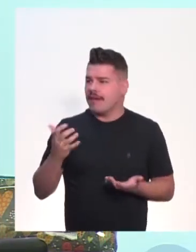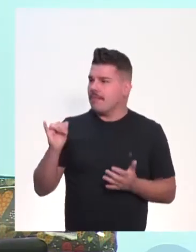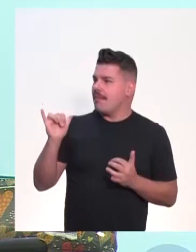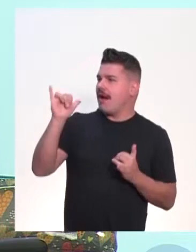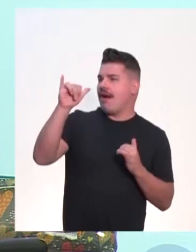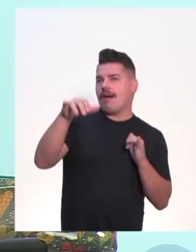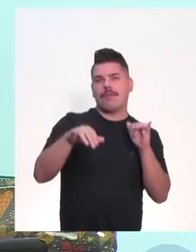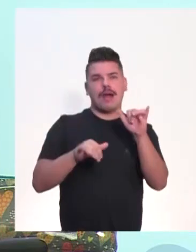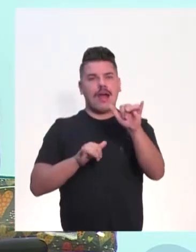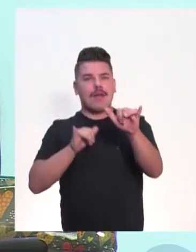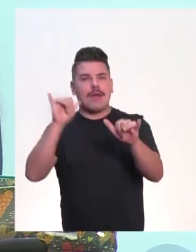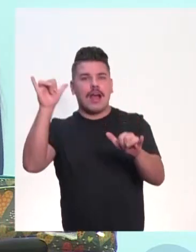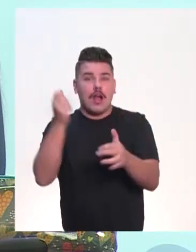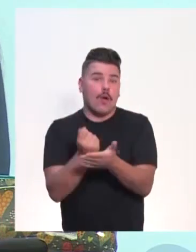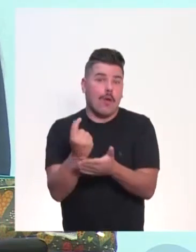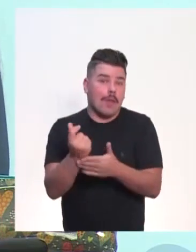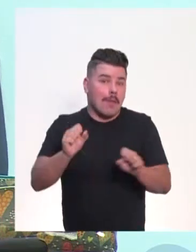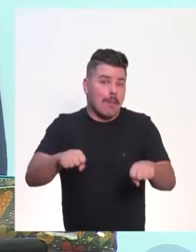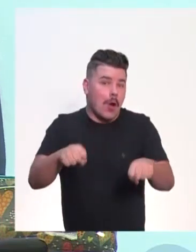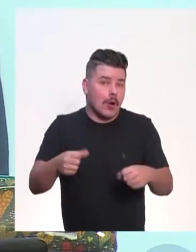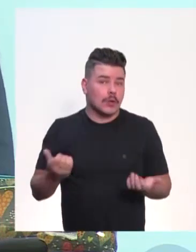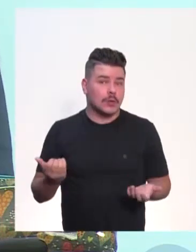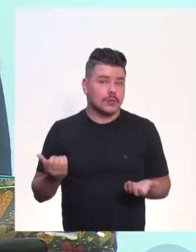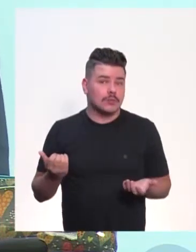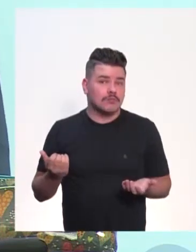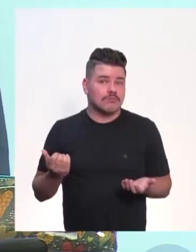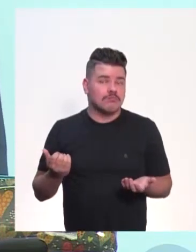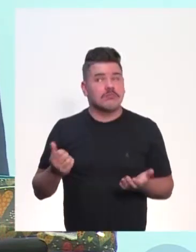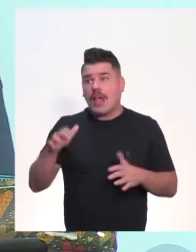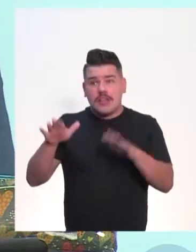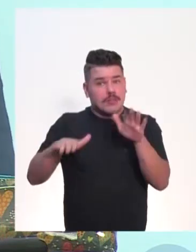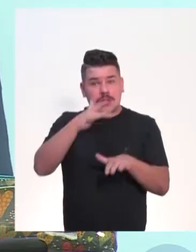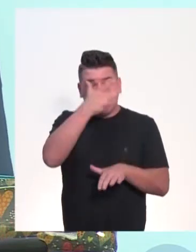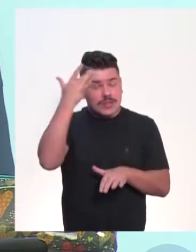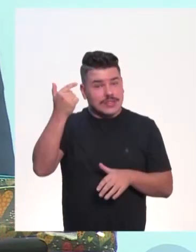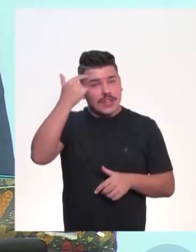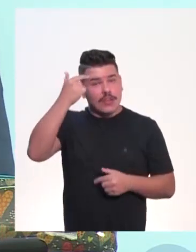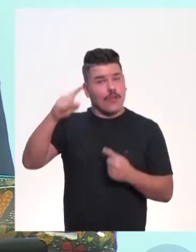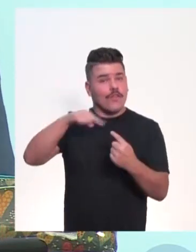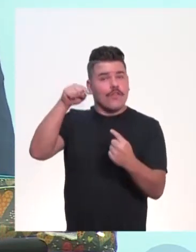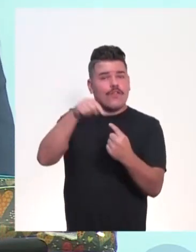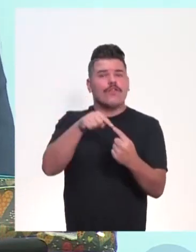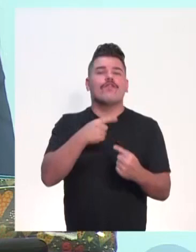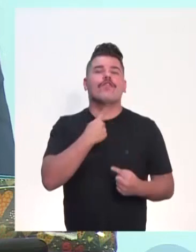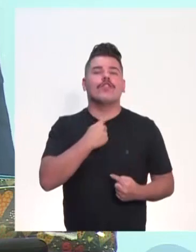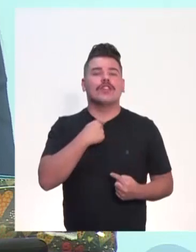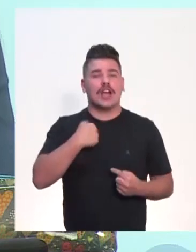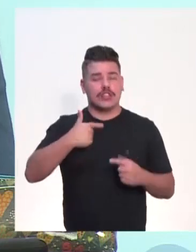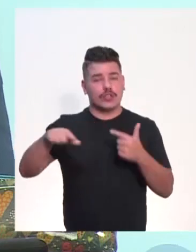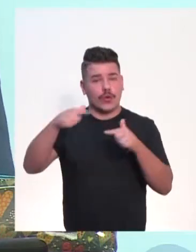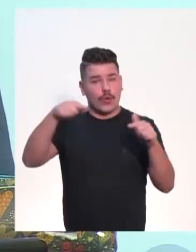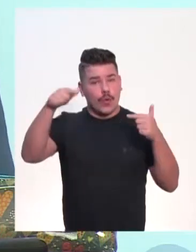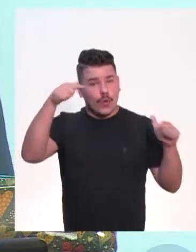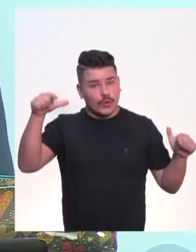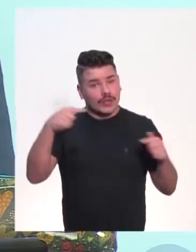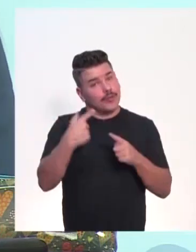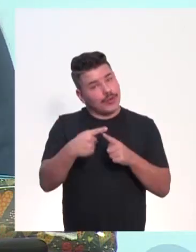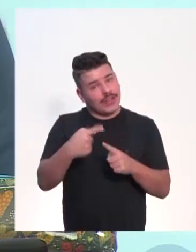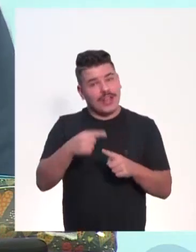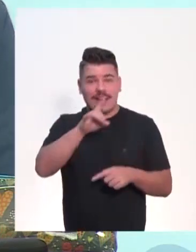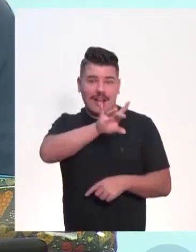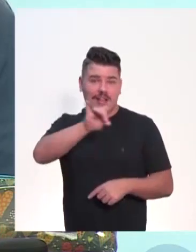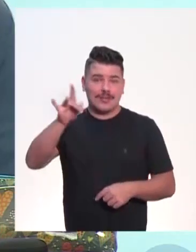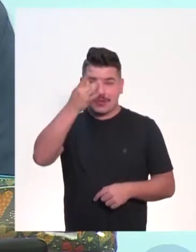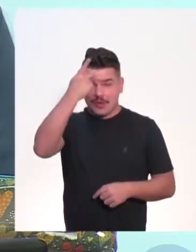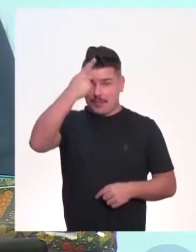esses são objetivos extremamente pertinentes que estão conectados com o que a gente quer ou com quem a gente é. Para que a